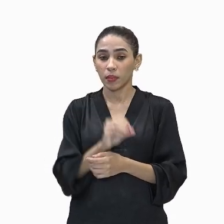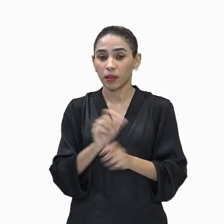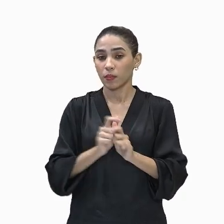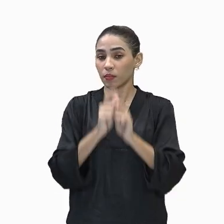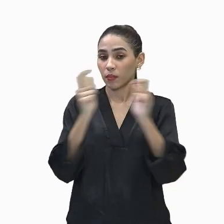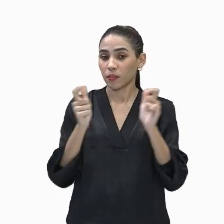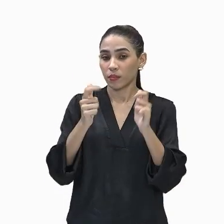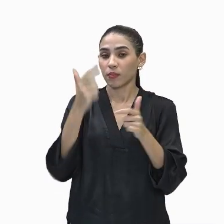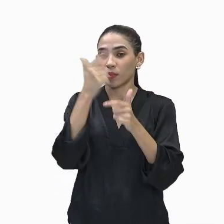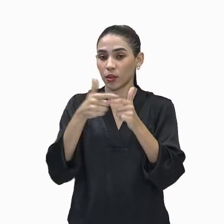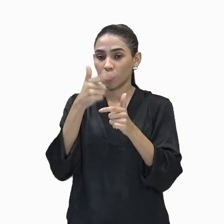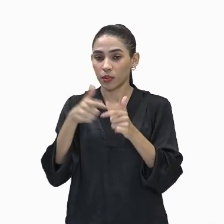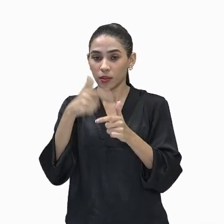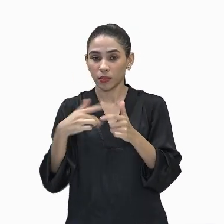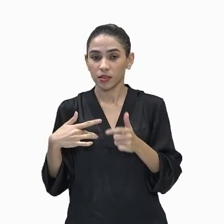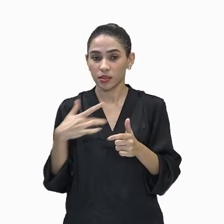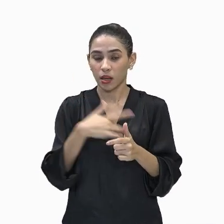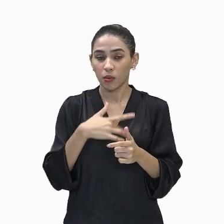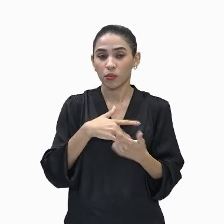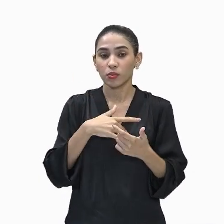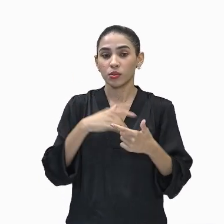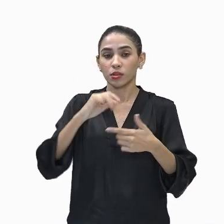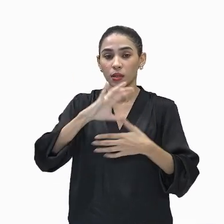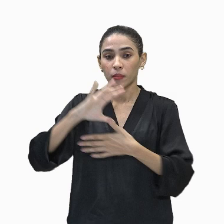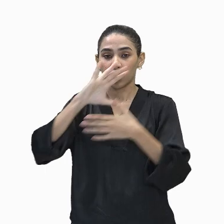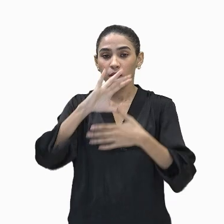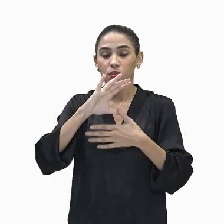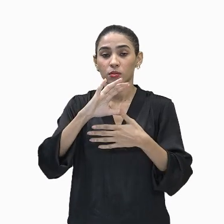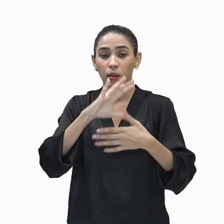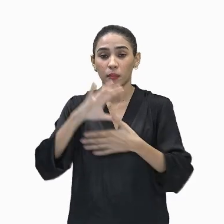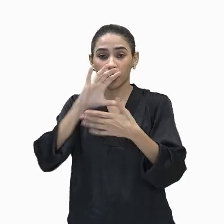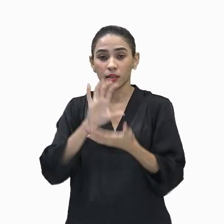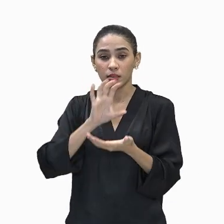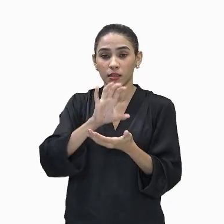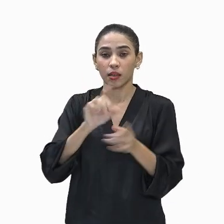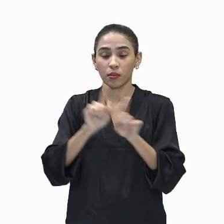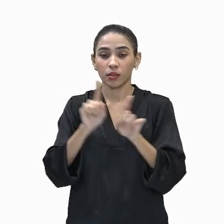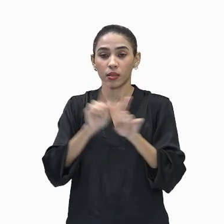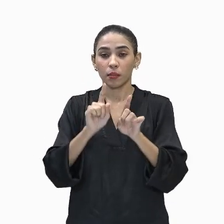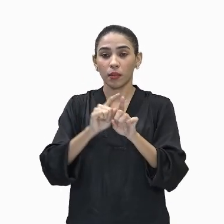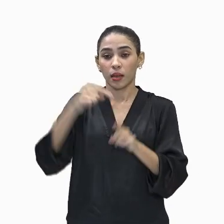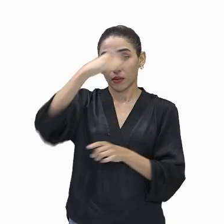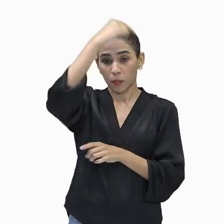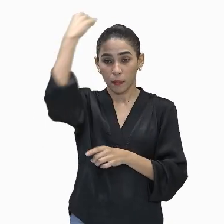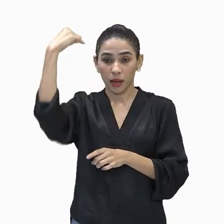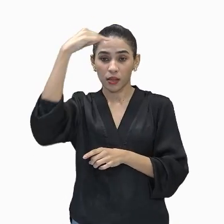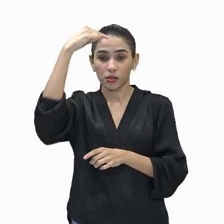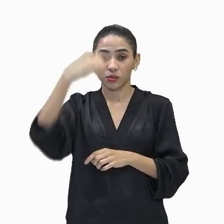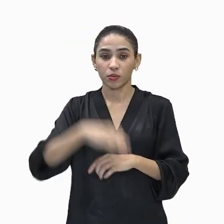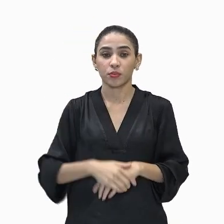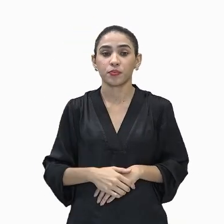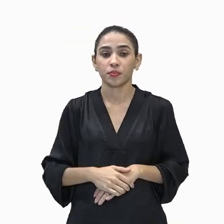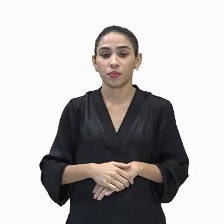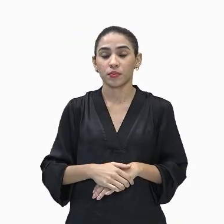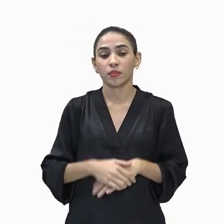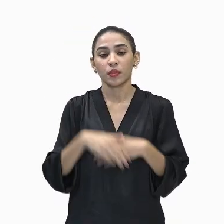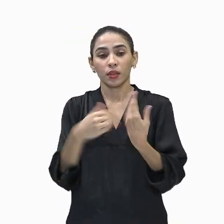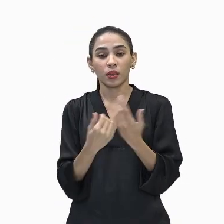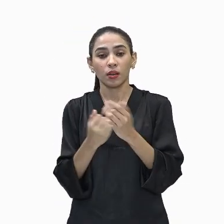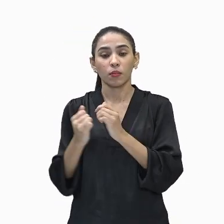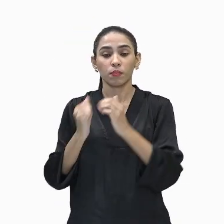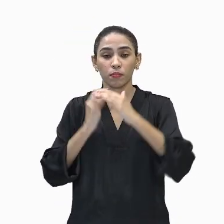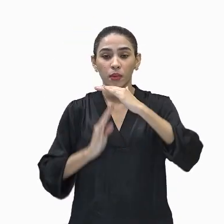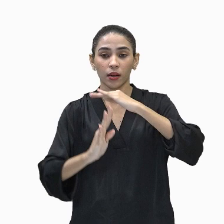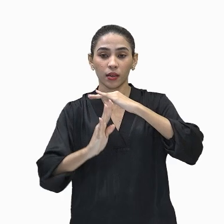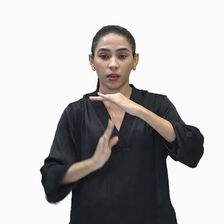problemas de saúde na América do Sul, na América Central e também no México. devido à migração, a doença também